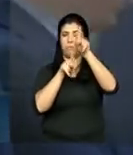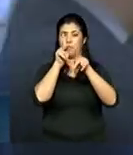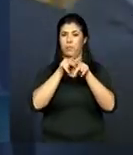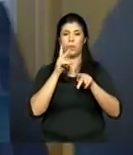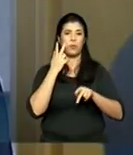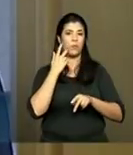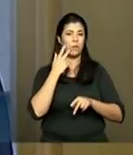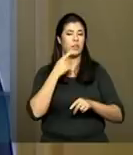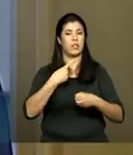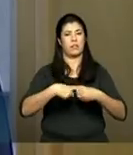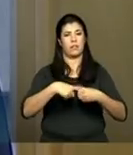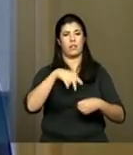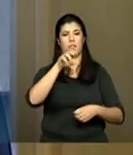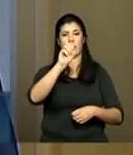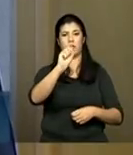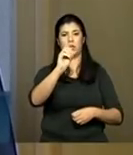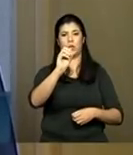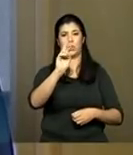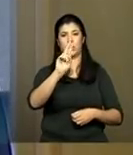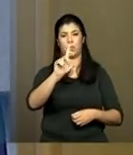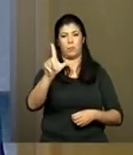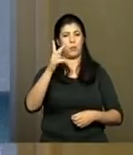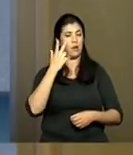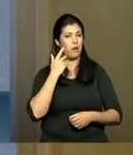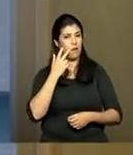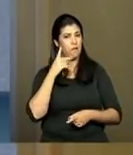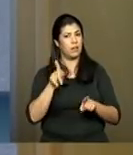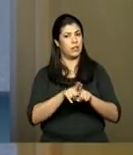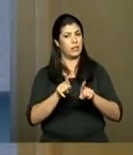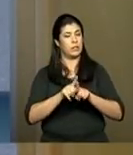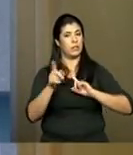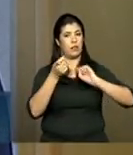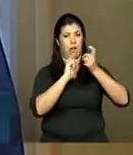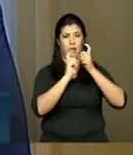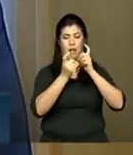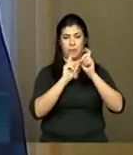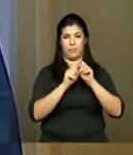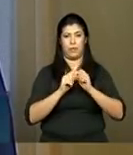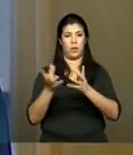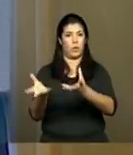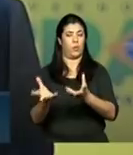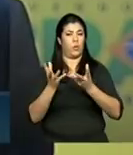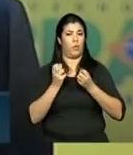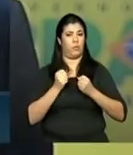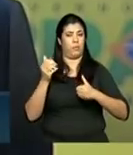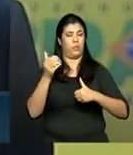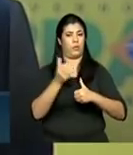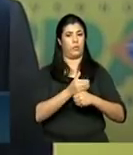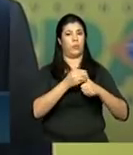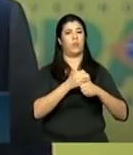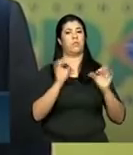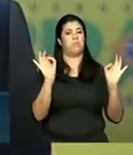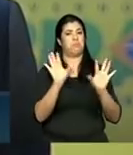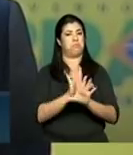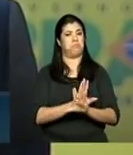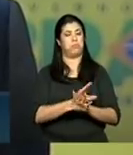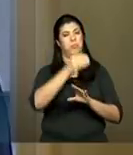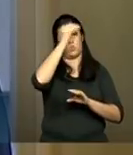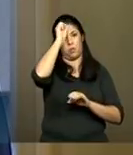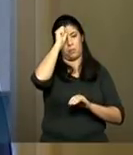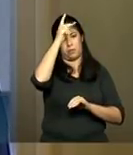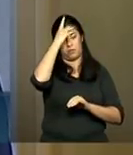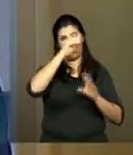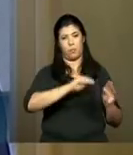em sua administração. Após o mandato de prefeito, Cid mudou-se para Washington, nos Estados Unidos, e